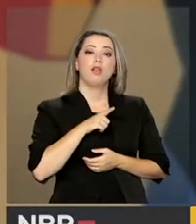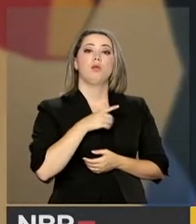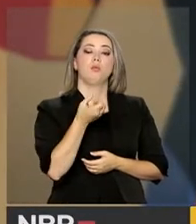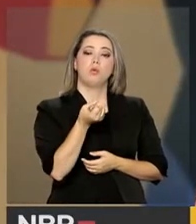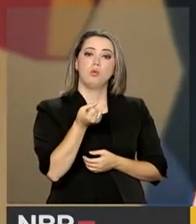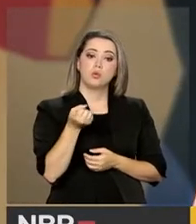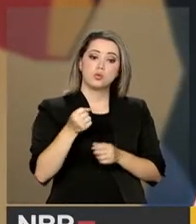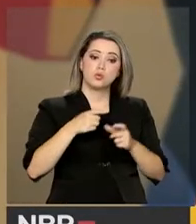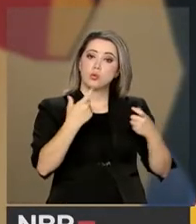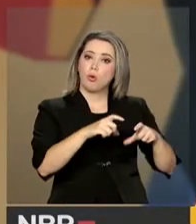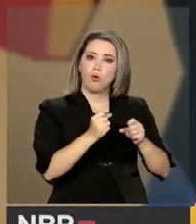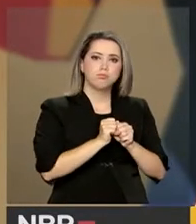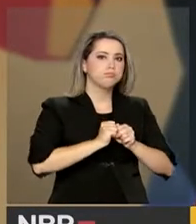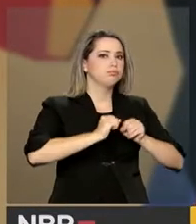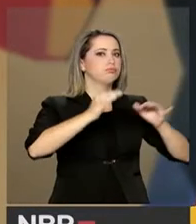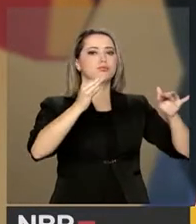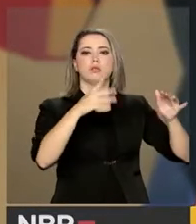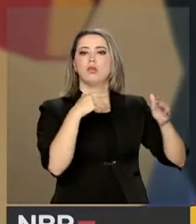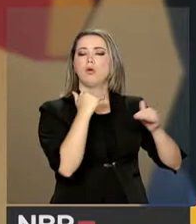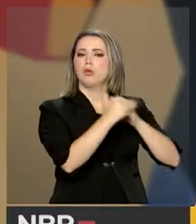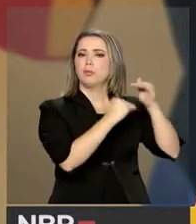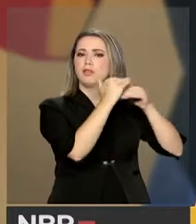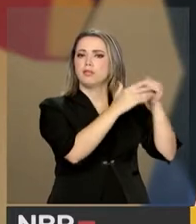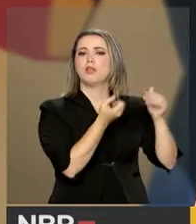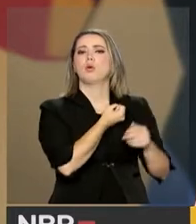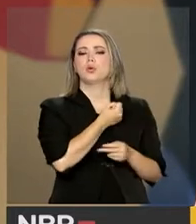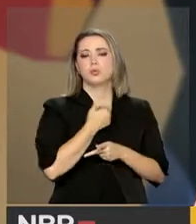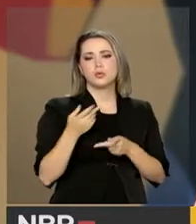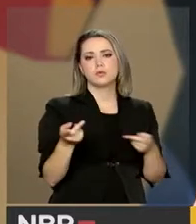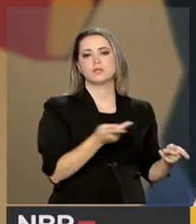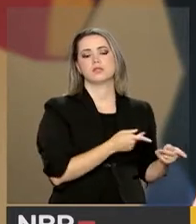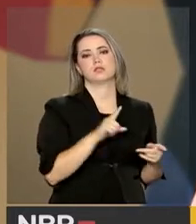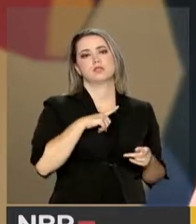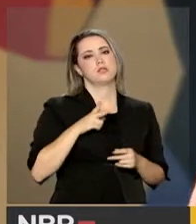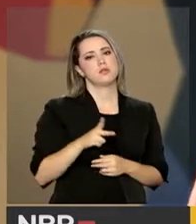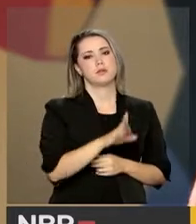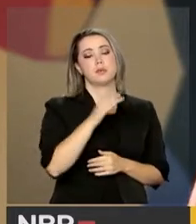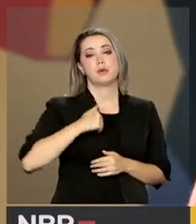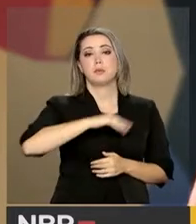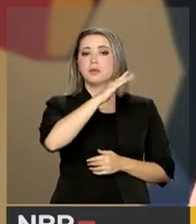para aumentar. O museu hoje em dia tem cada vez mais atividades